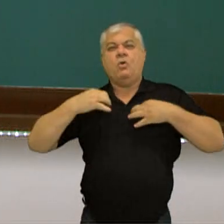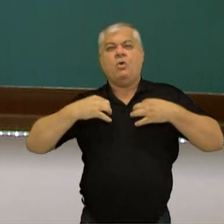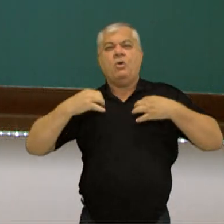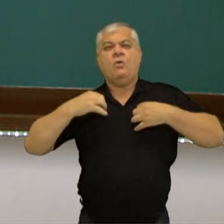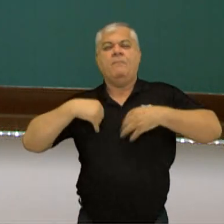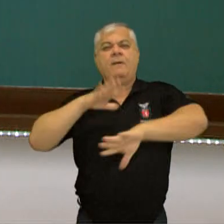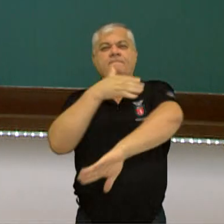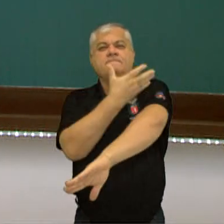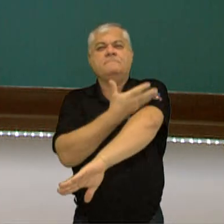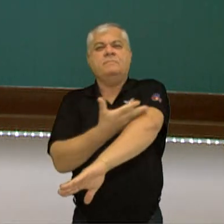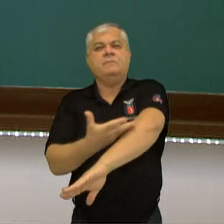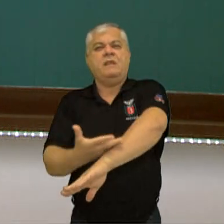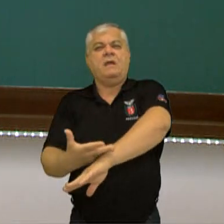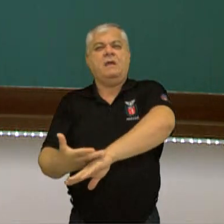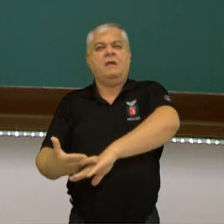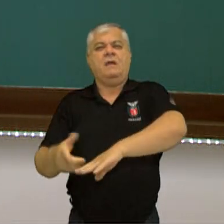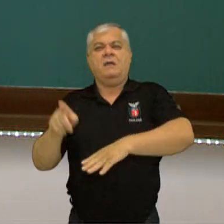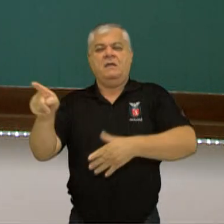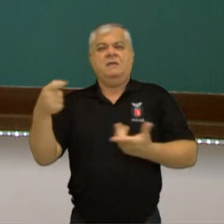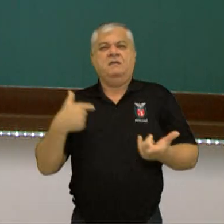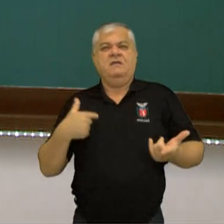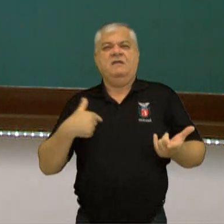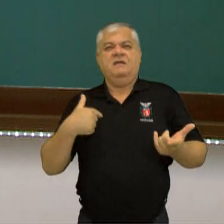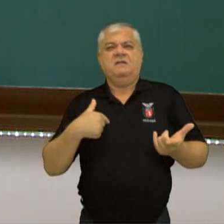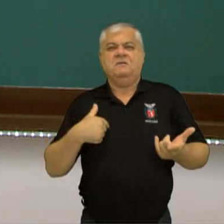né? É o carçudo daquela época, né?